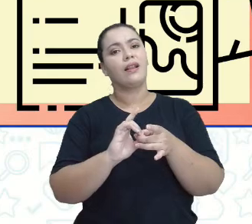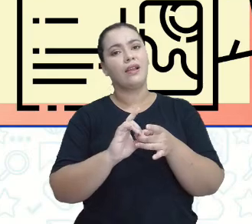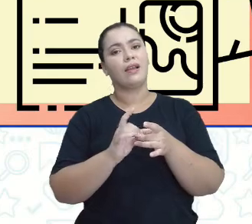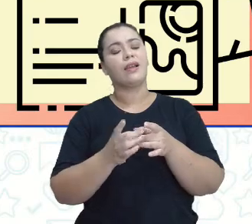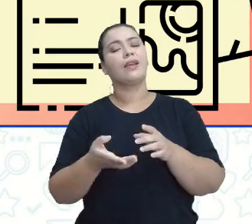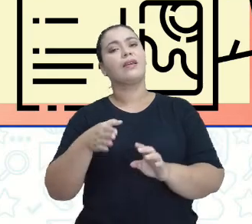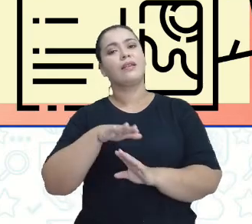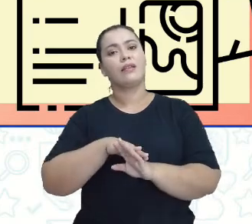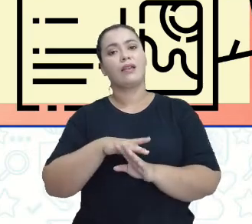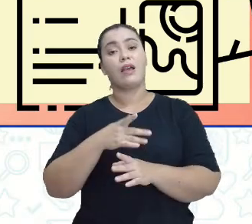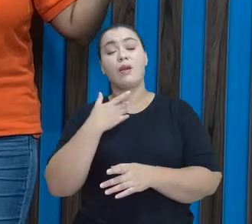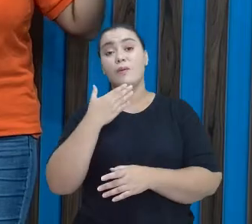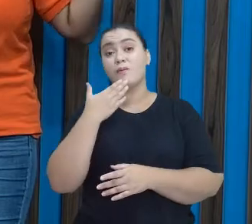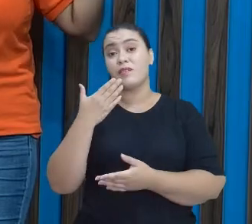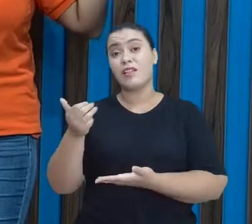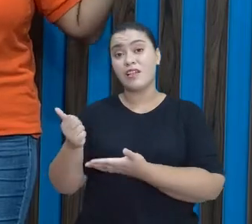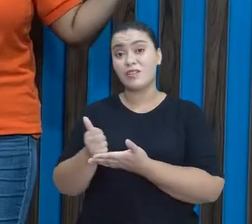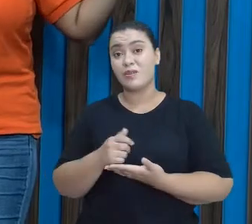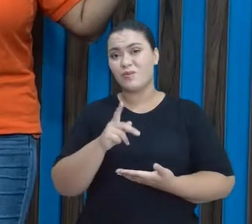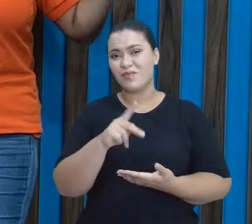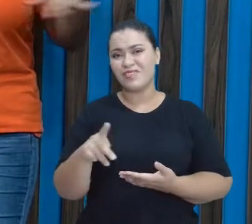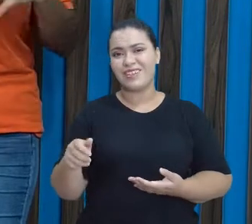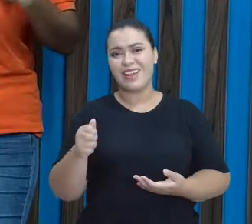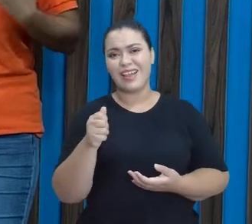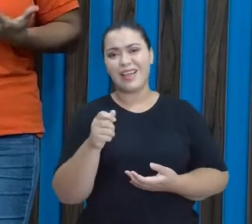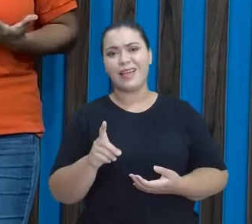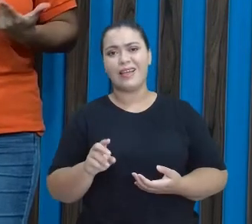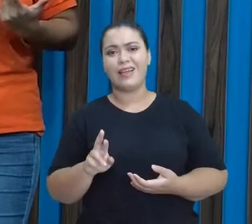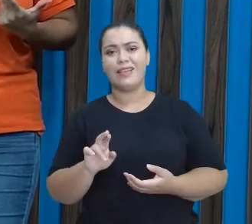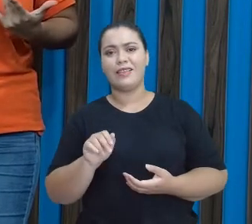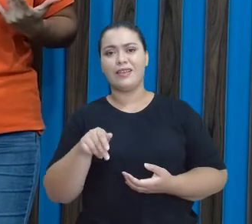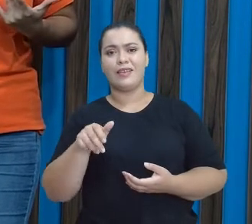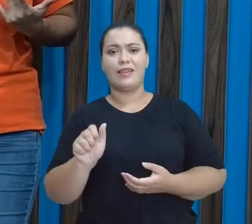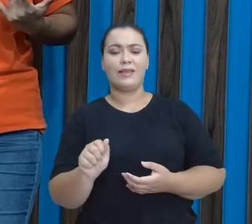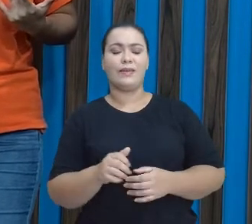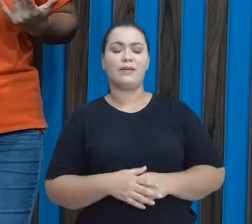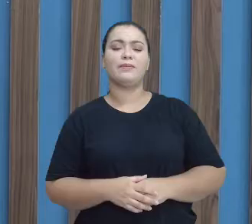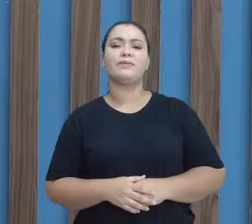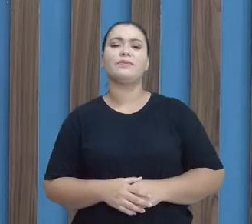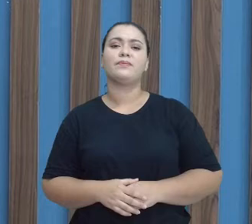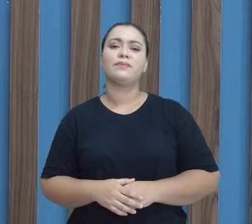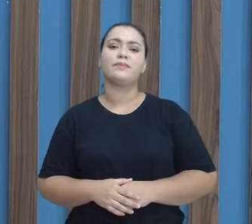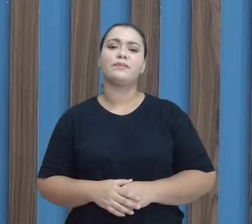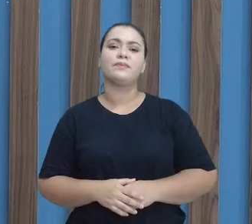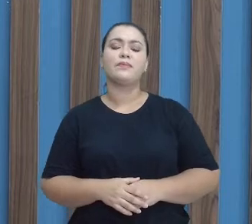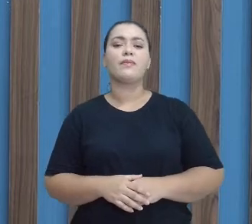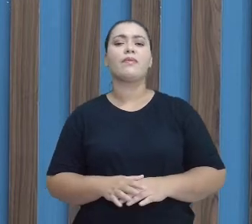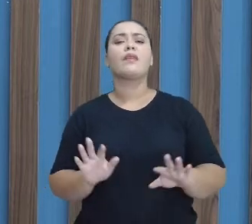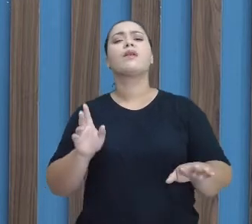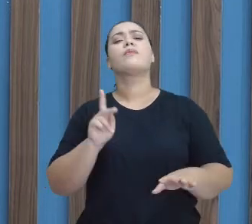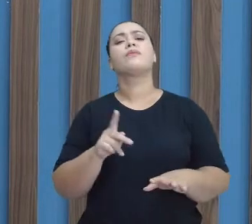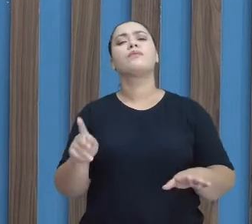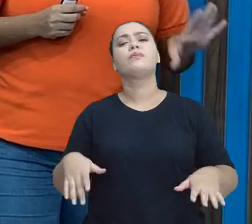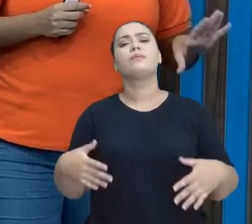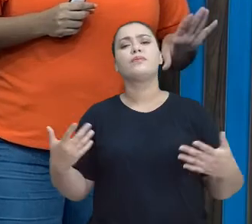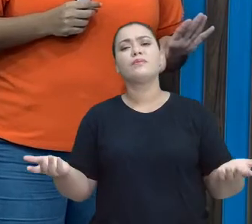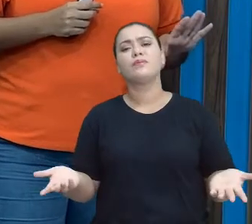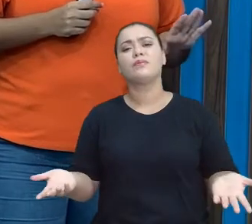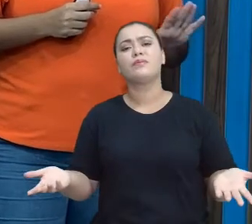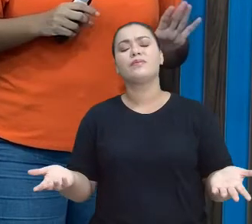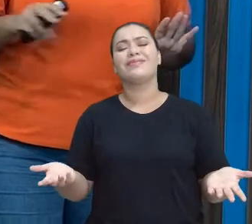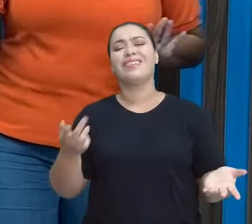a ajuda da professora Adriana aqui para ela responder, fazendo a voz de vocês. Sim. Professora Adriana